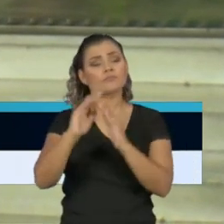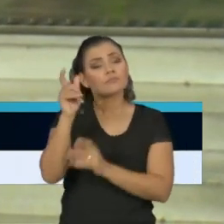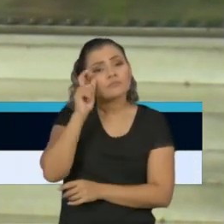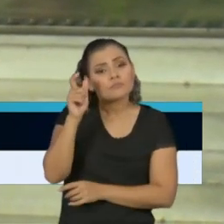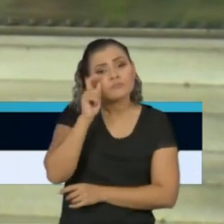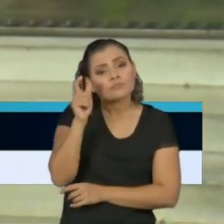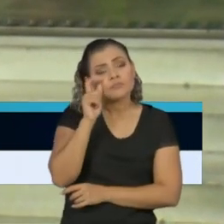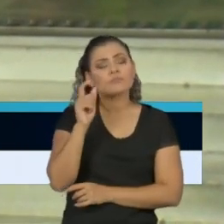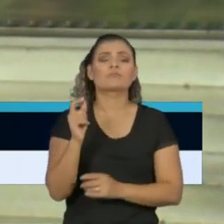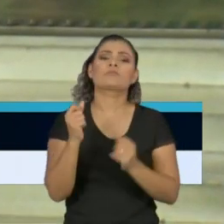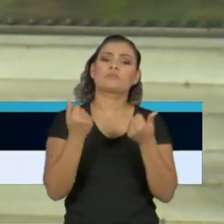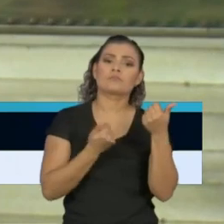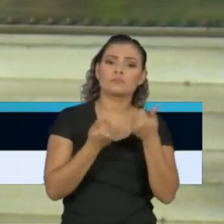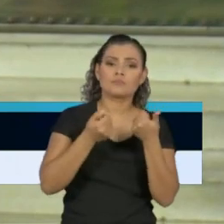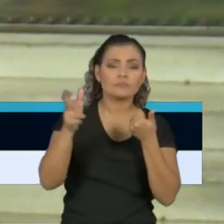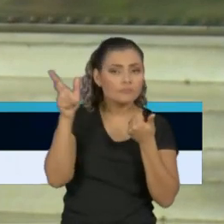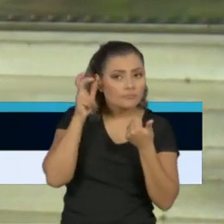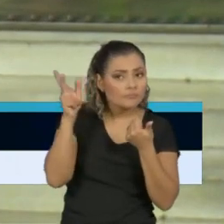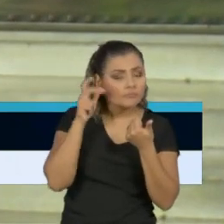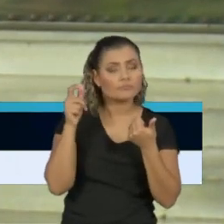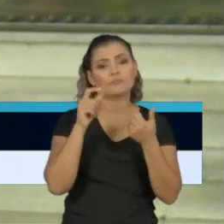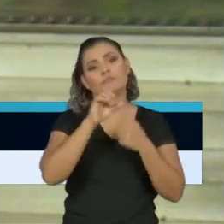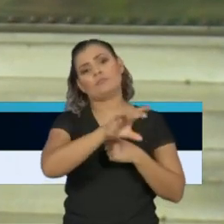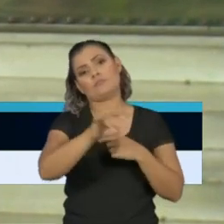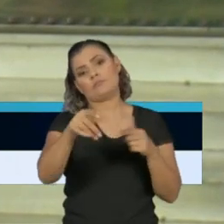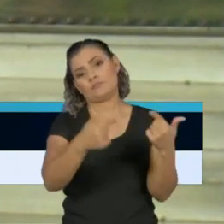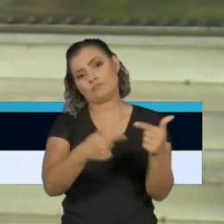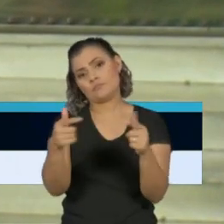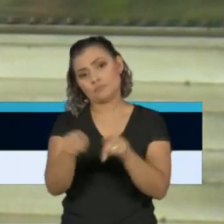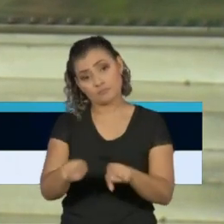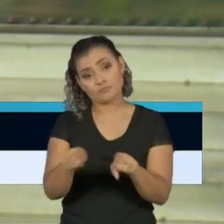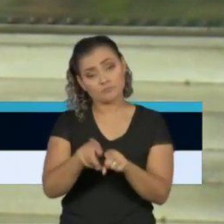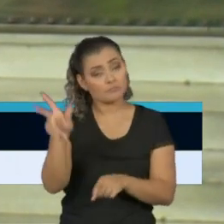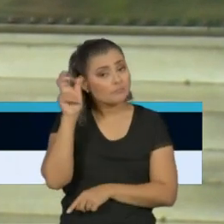seus automóveis, nos seus ambientes de trabalho.